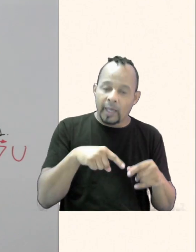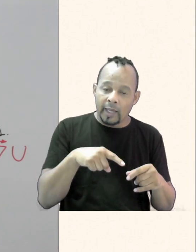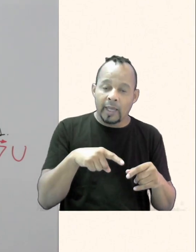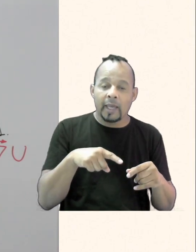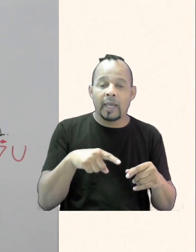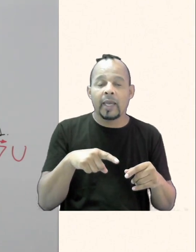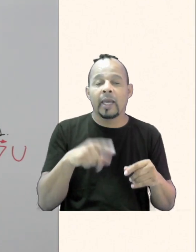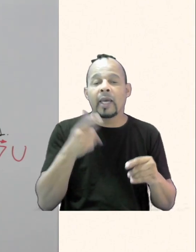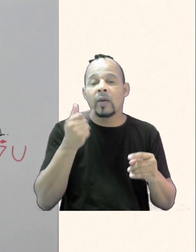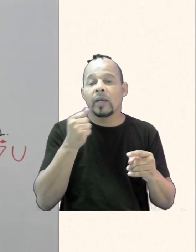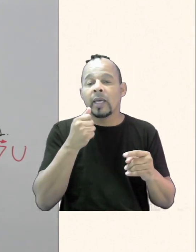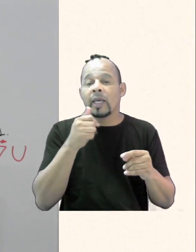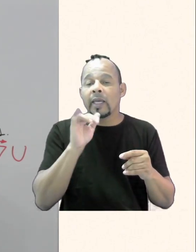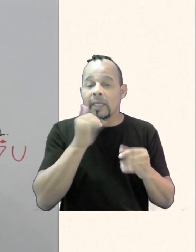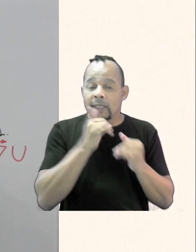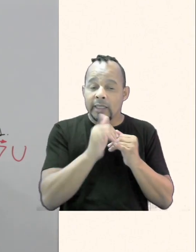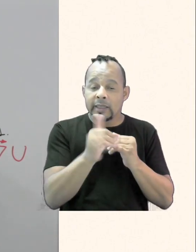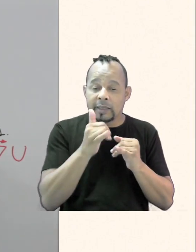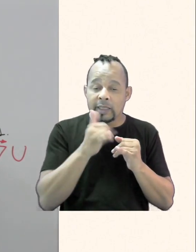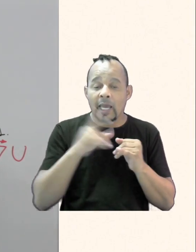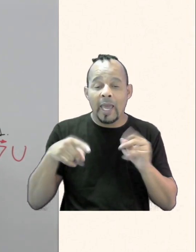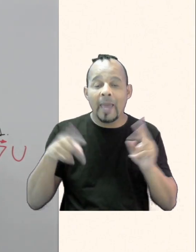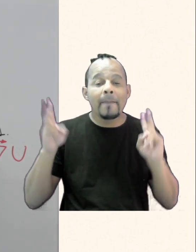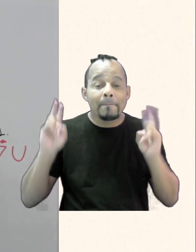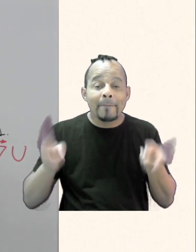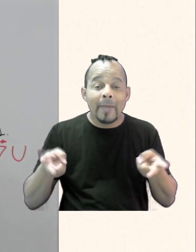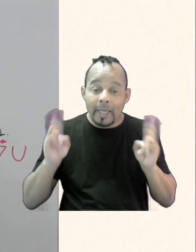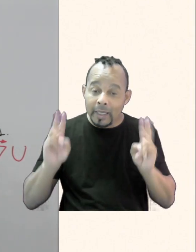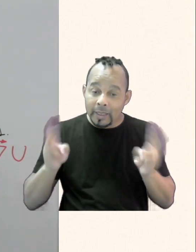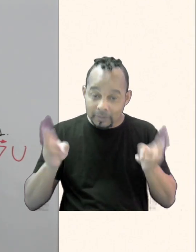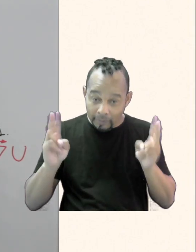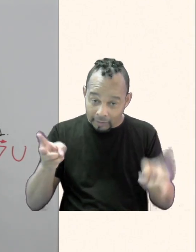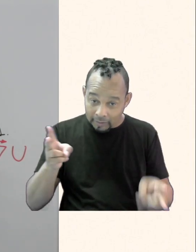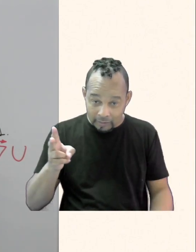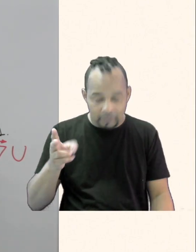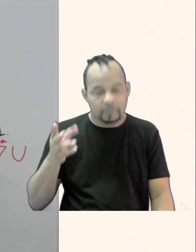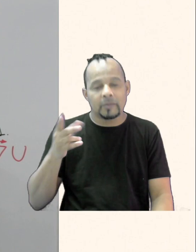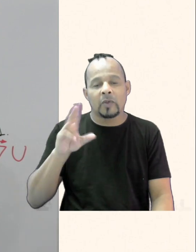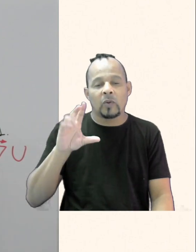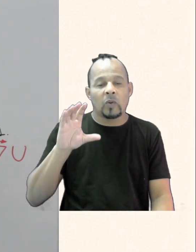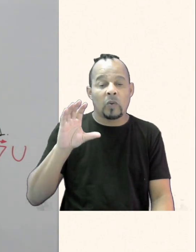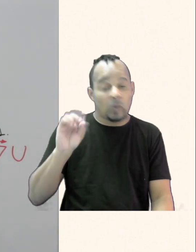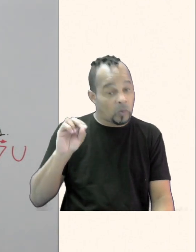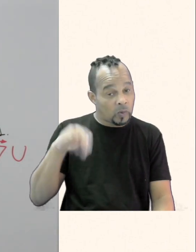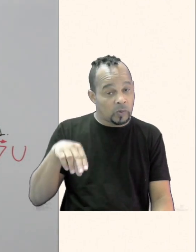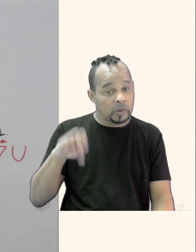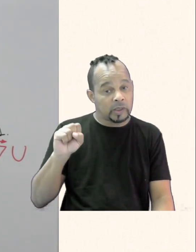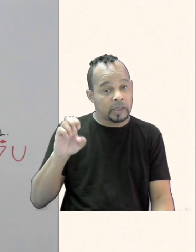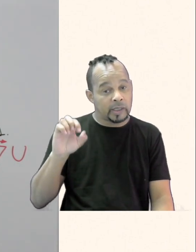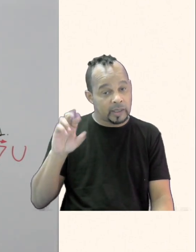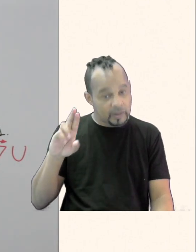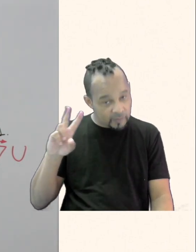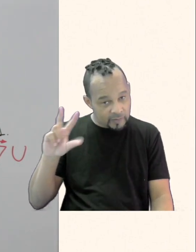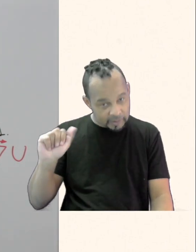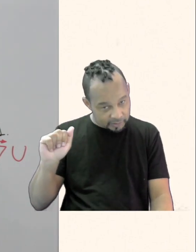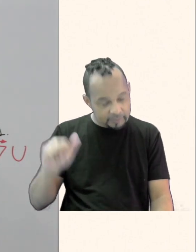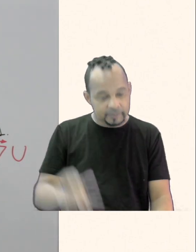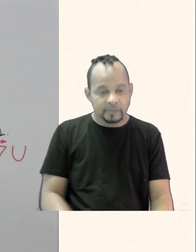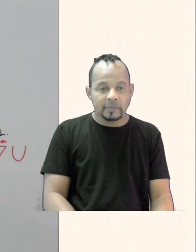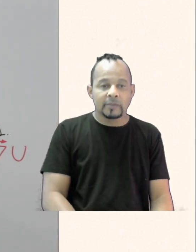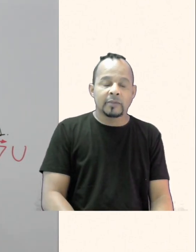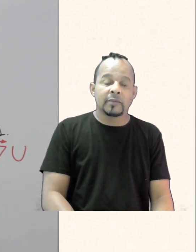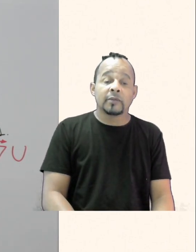a mesma. Bacana? Muito bem. São sistemas que possuem apenas